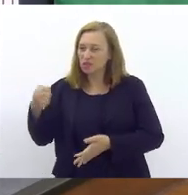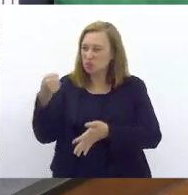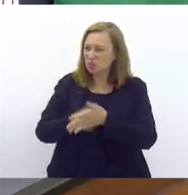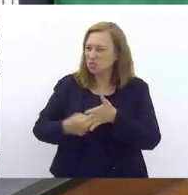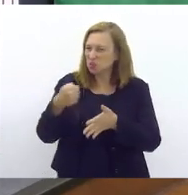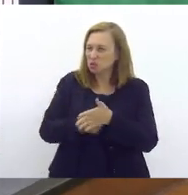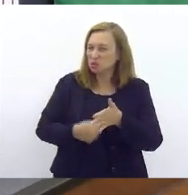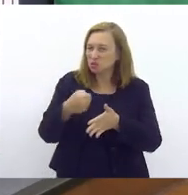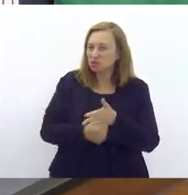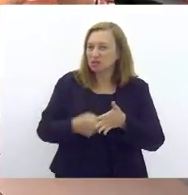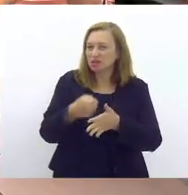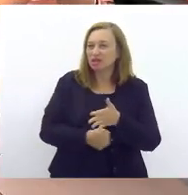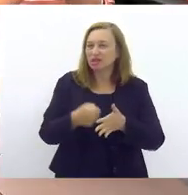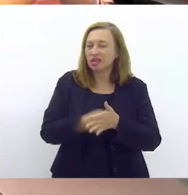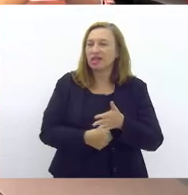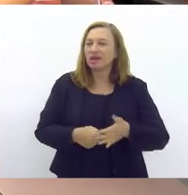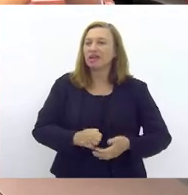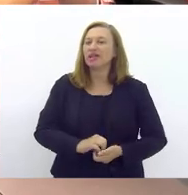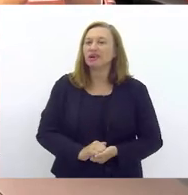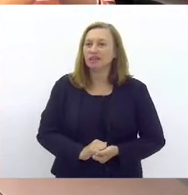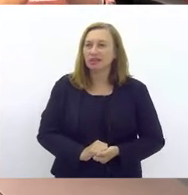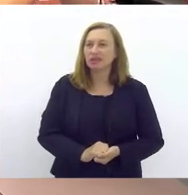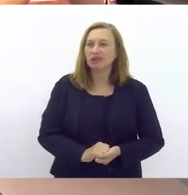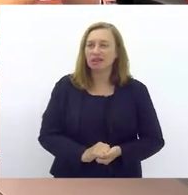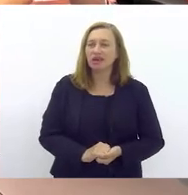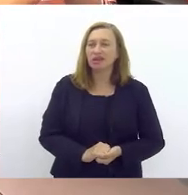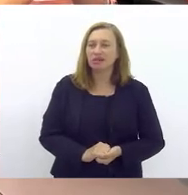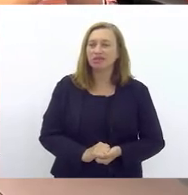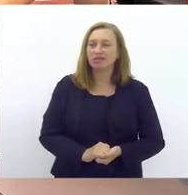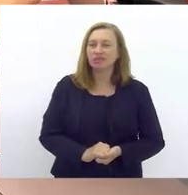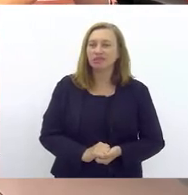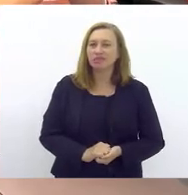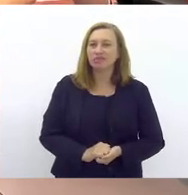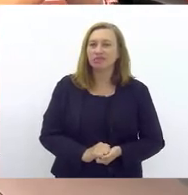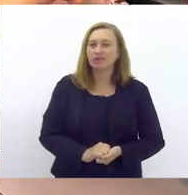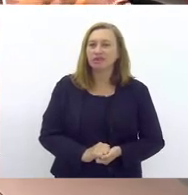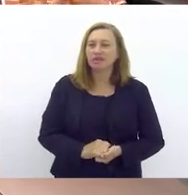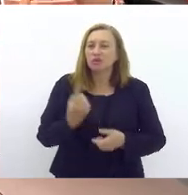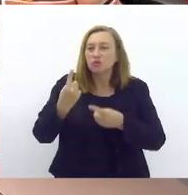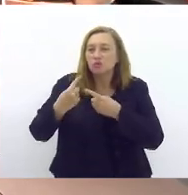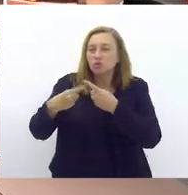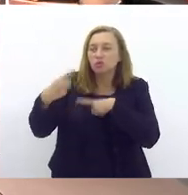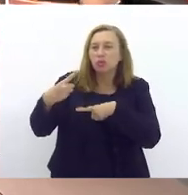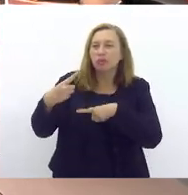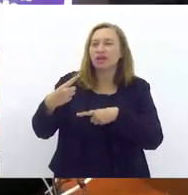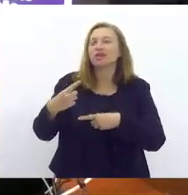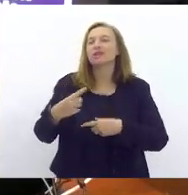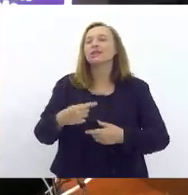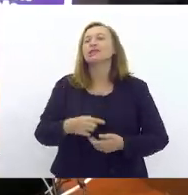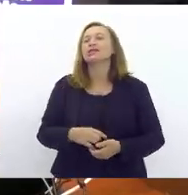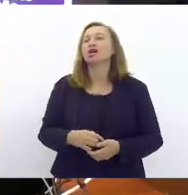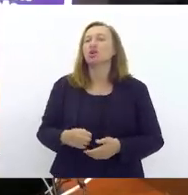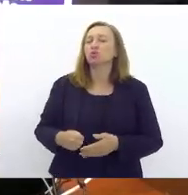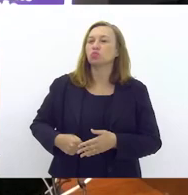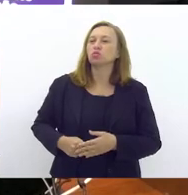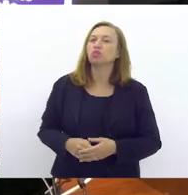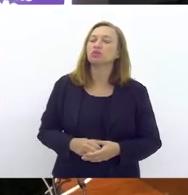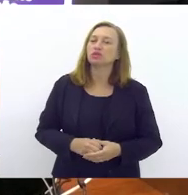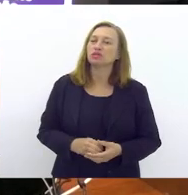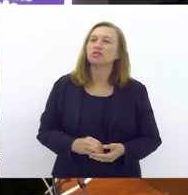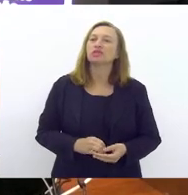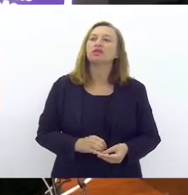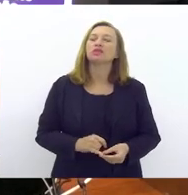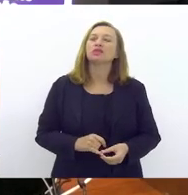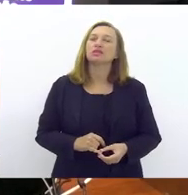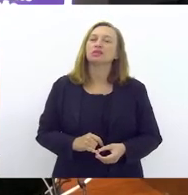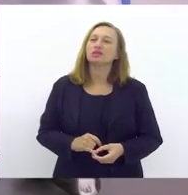resistência, de força, de superação, de proposição